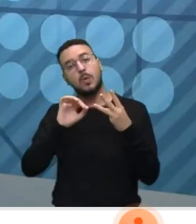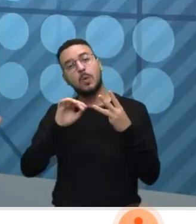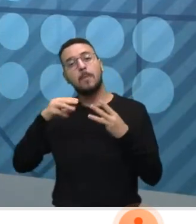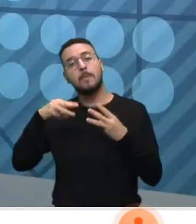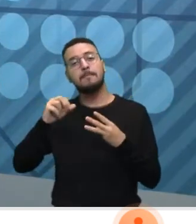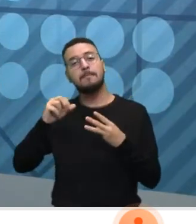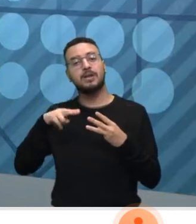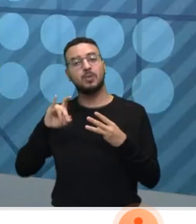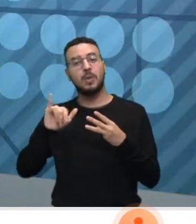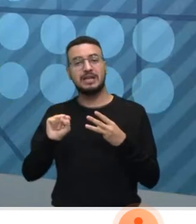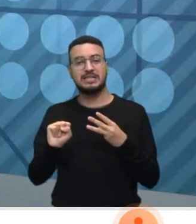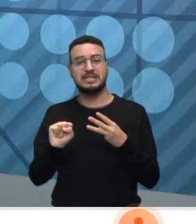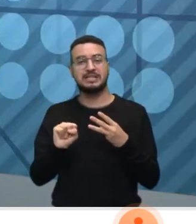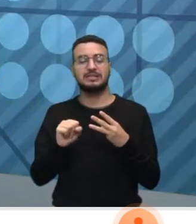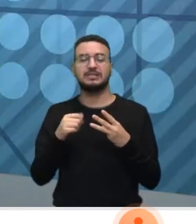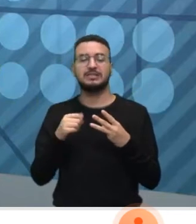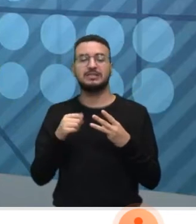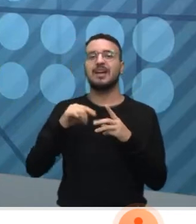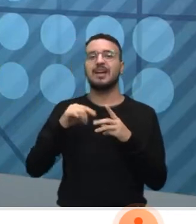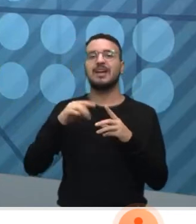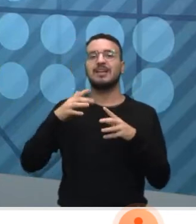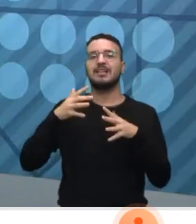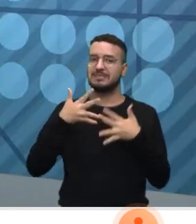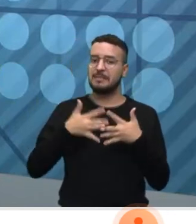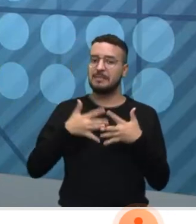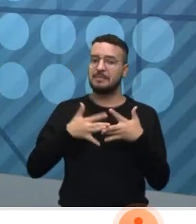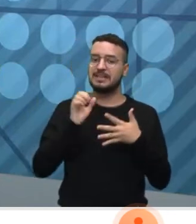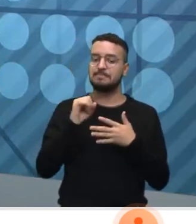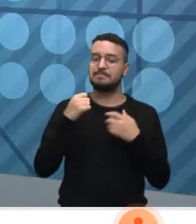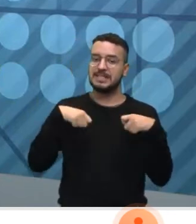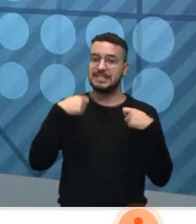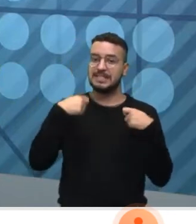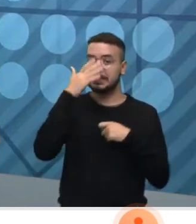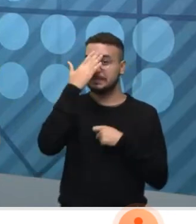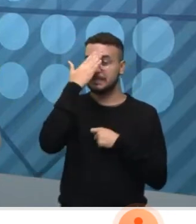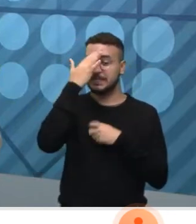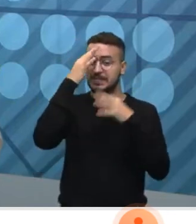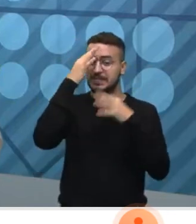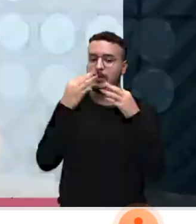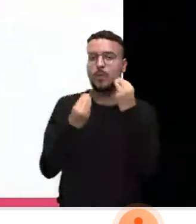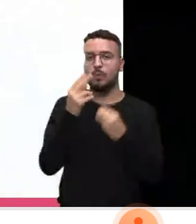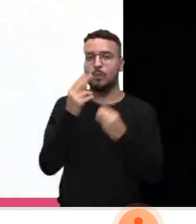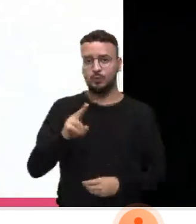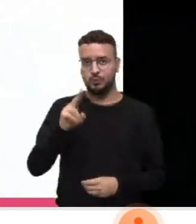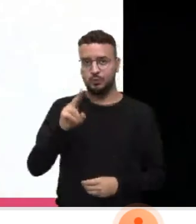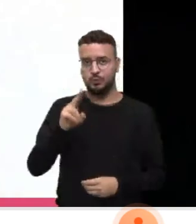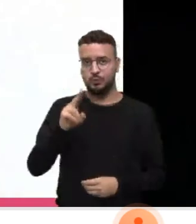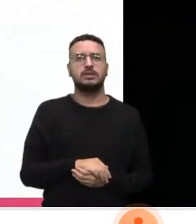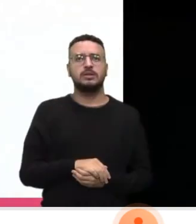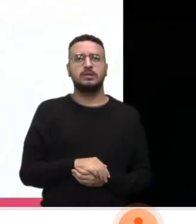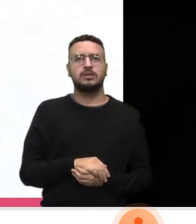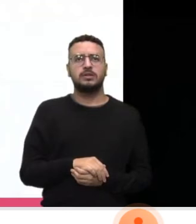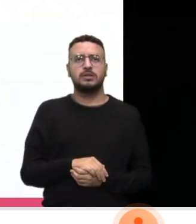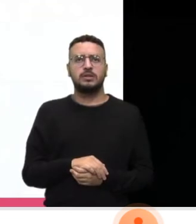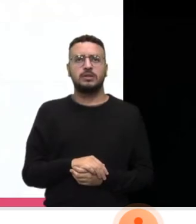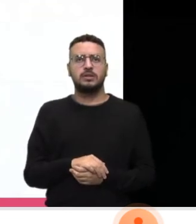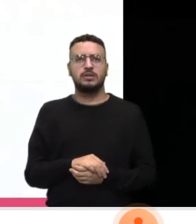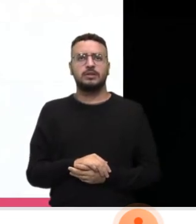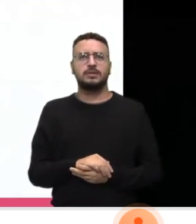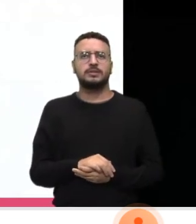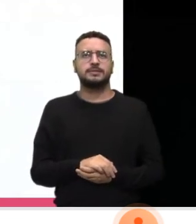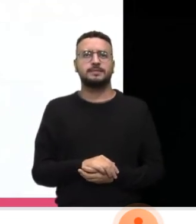compreensão se nós não utilizamos eles de modo adequado. Então, no quadro, nós temos lá o seguinte: De acordo